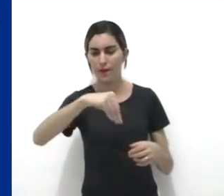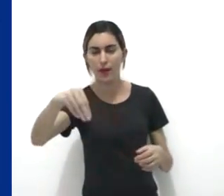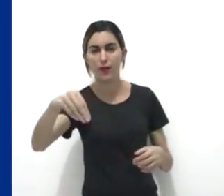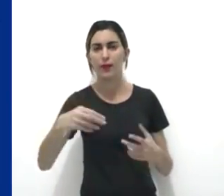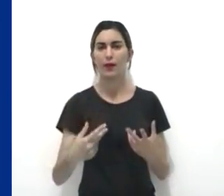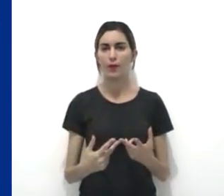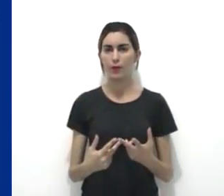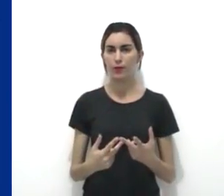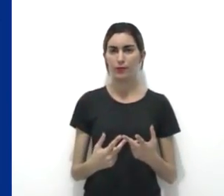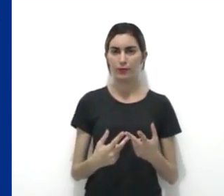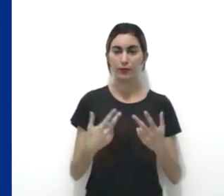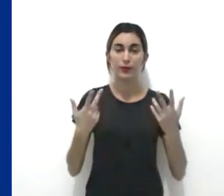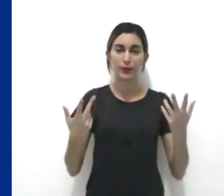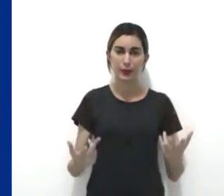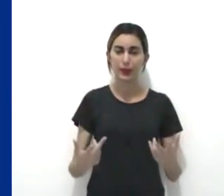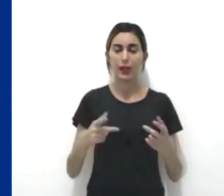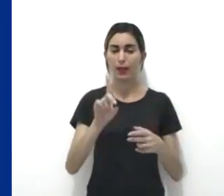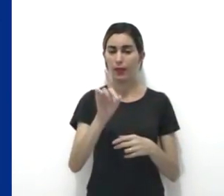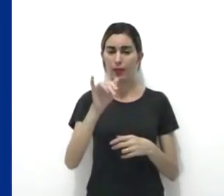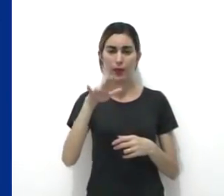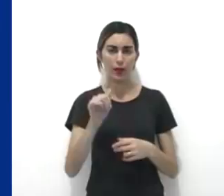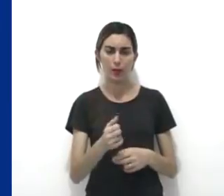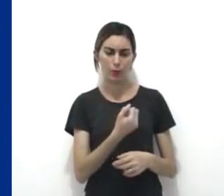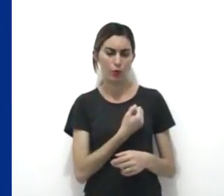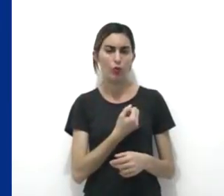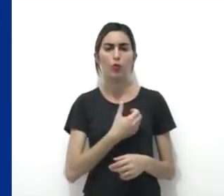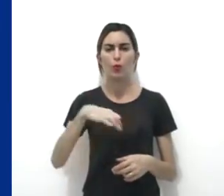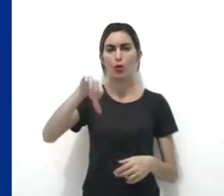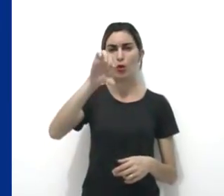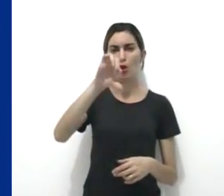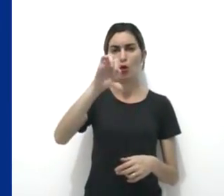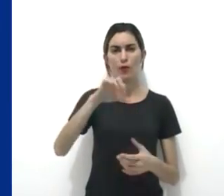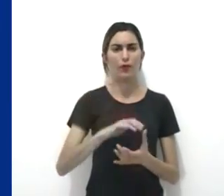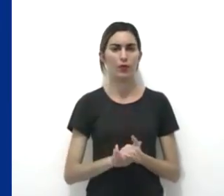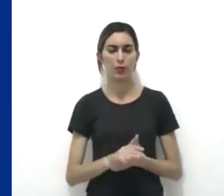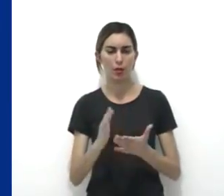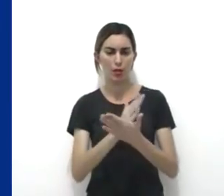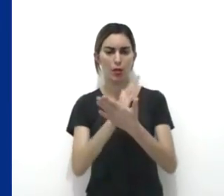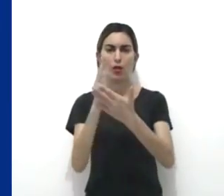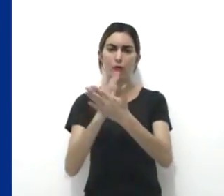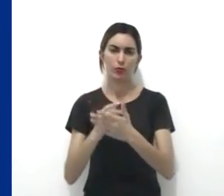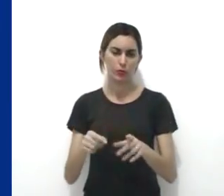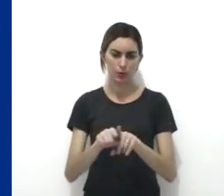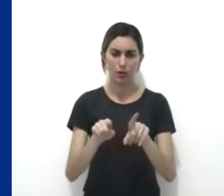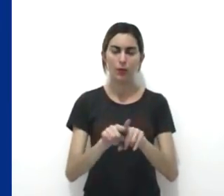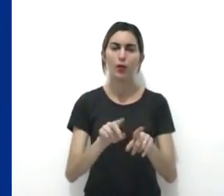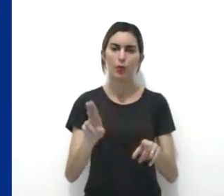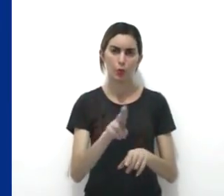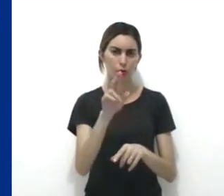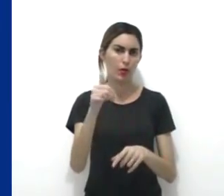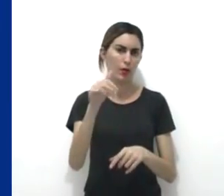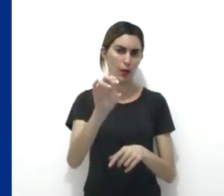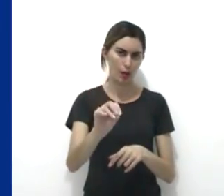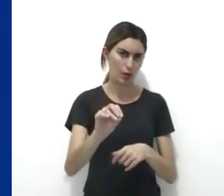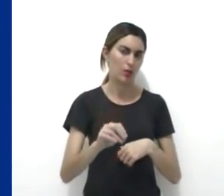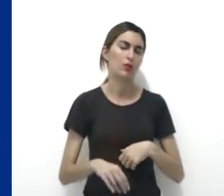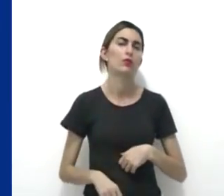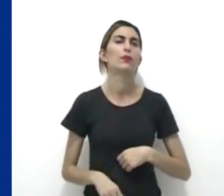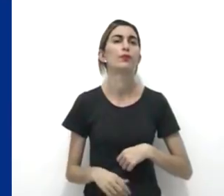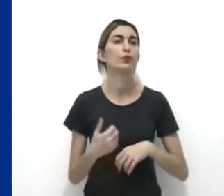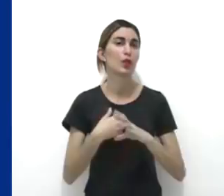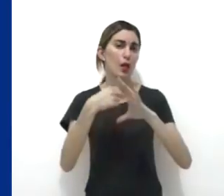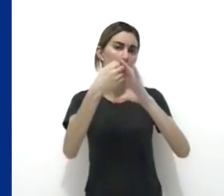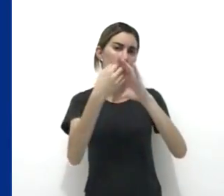em vertical e em diagonal. A dama tem um valor numérico de 9. Alguns autores também utilizam 10